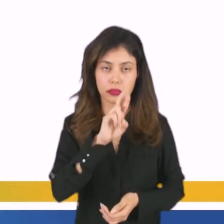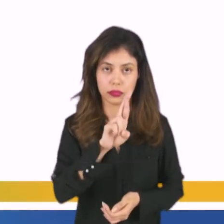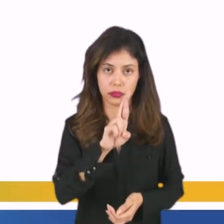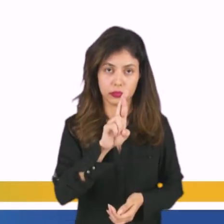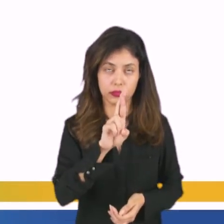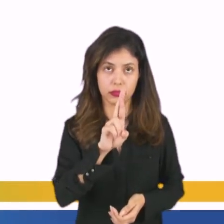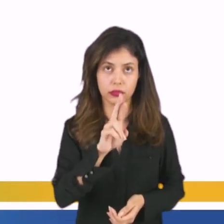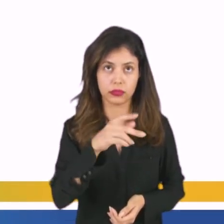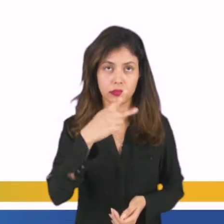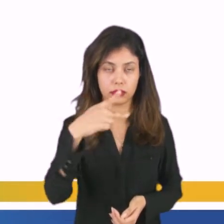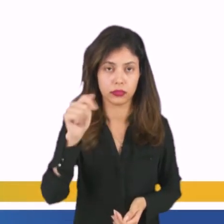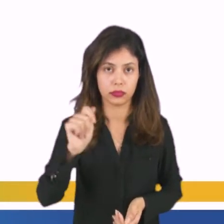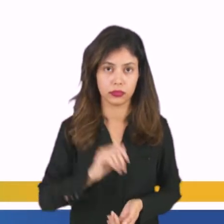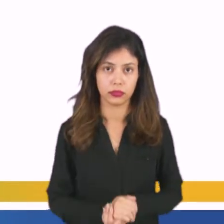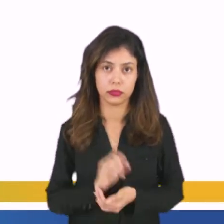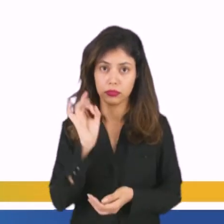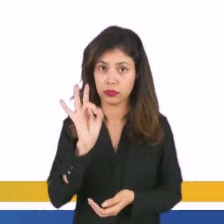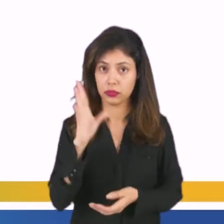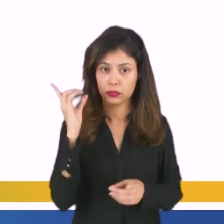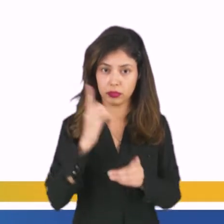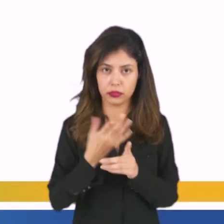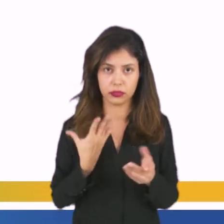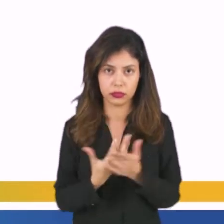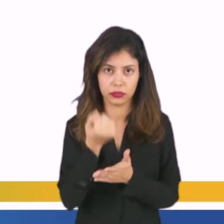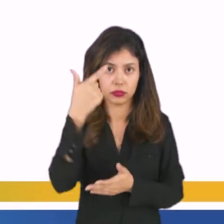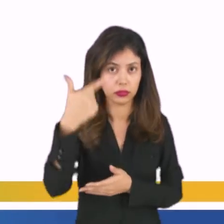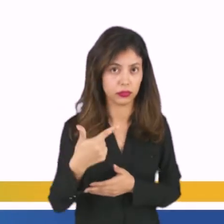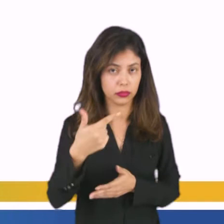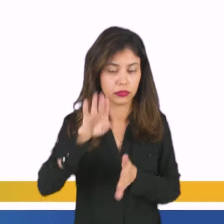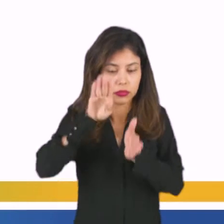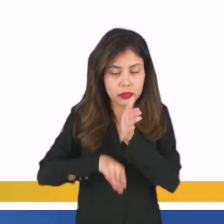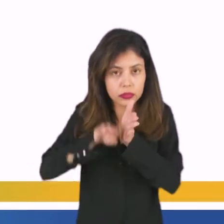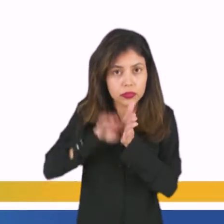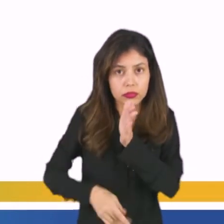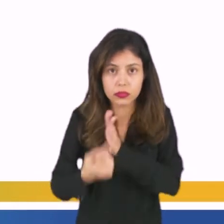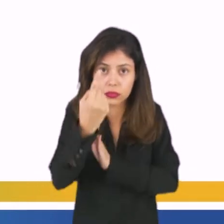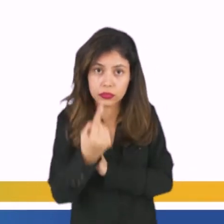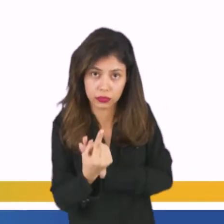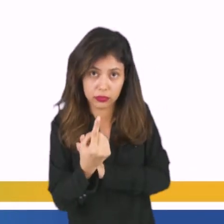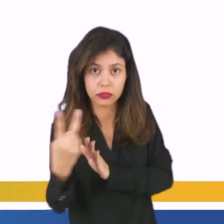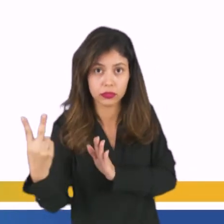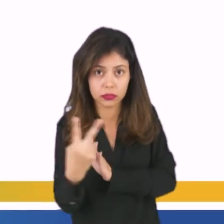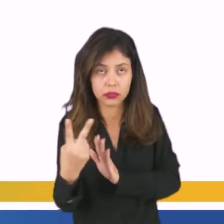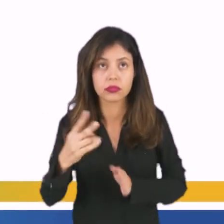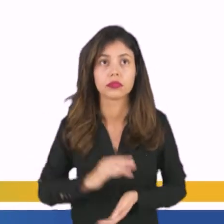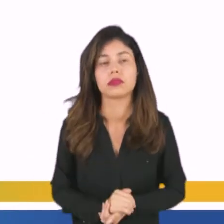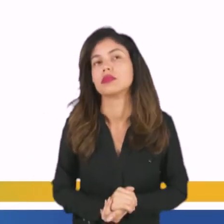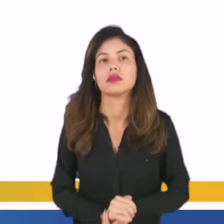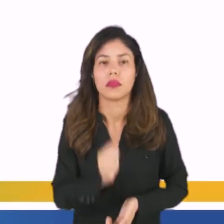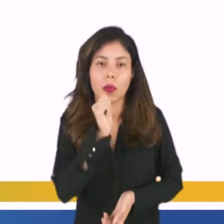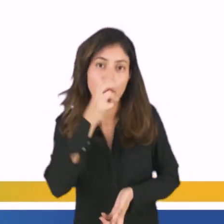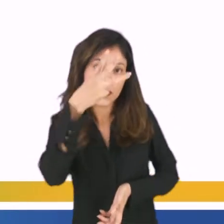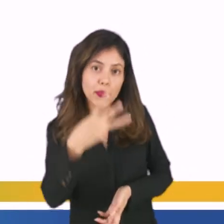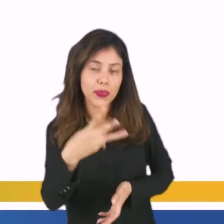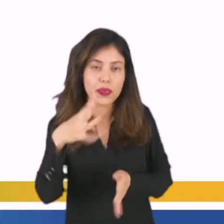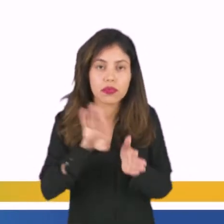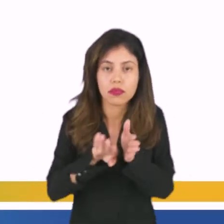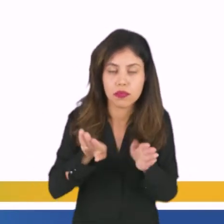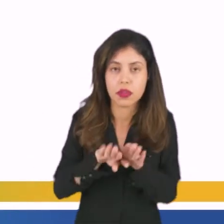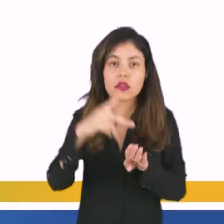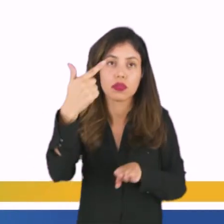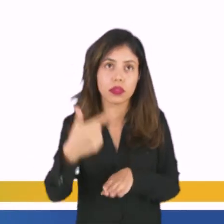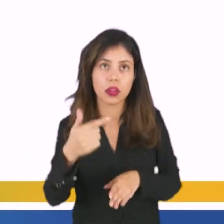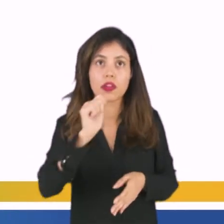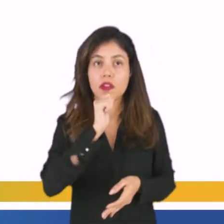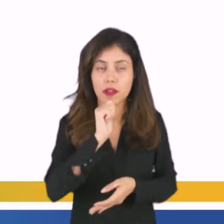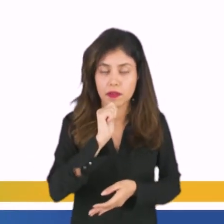uma PA, basta você pegar o segundo termo e subtrair do primeiro, assim como o terceiro termo do